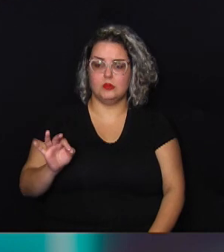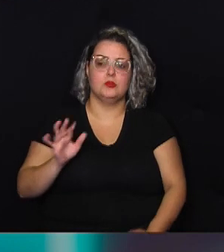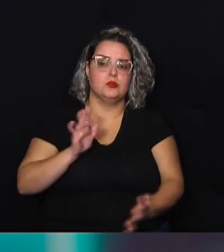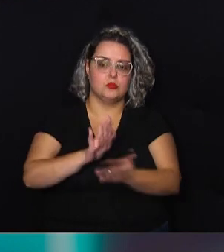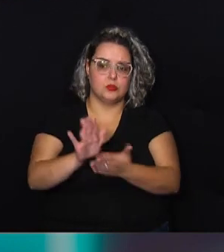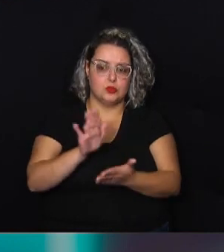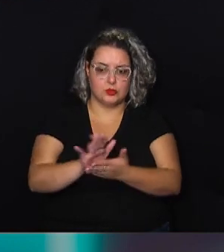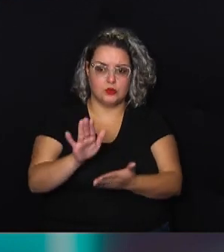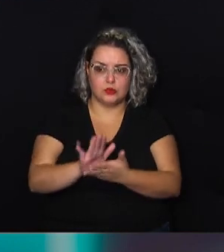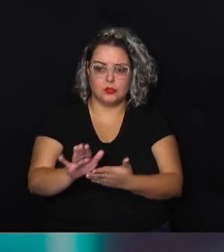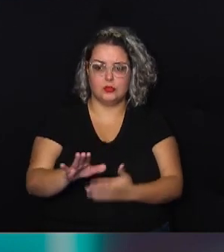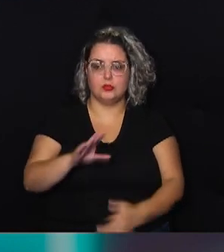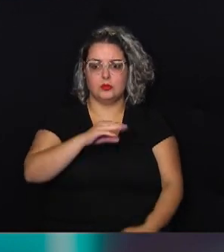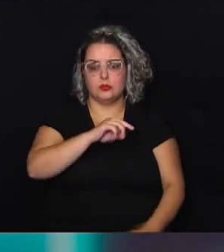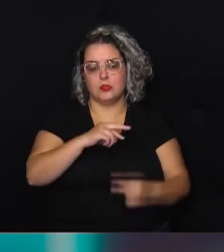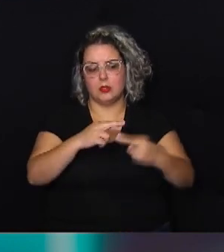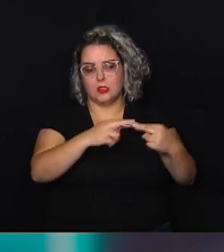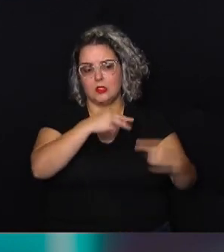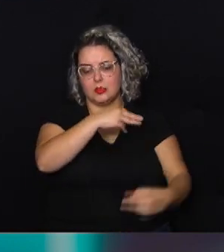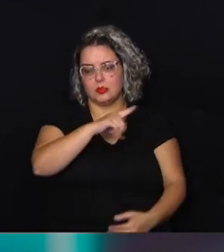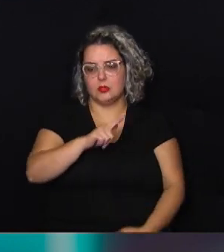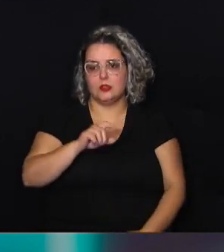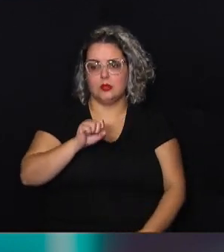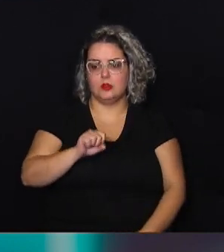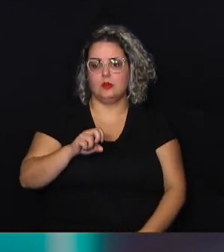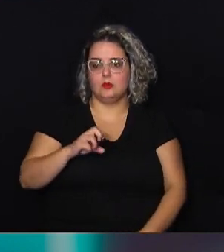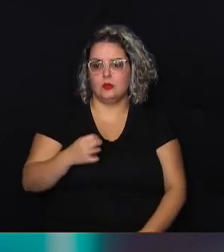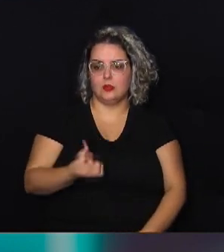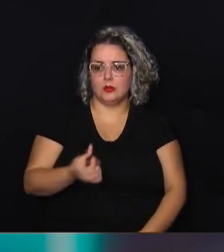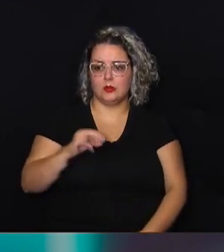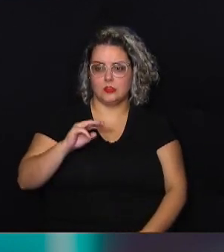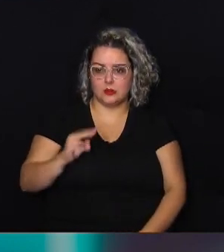da rede Mário Gatti, R$